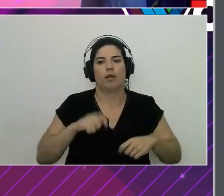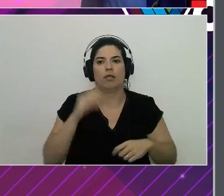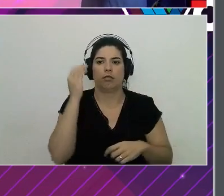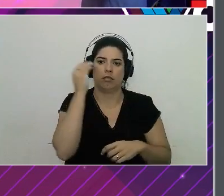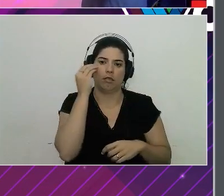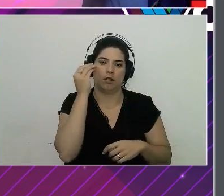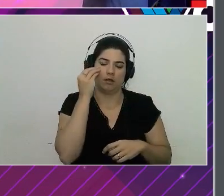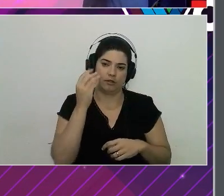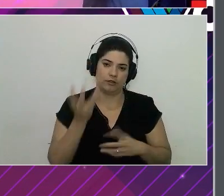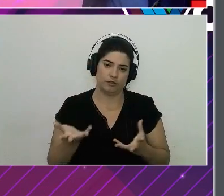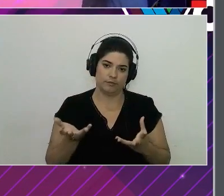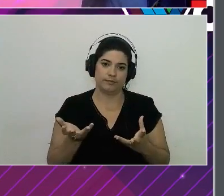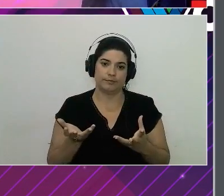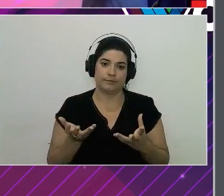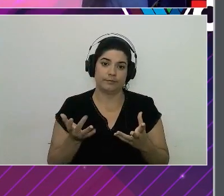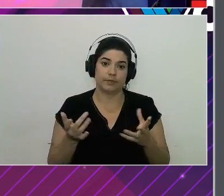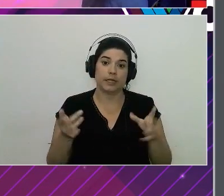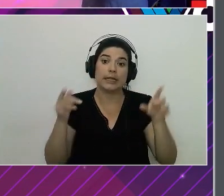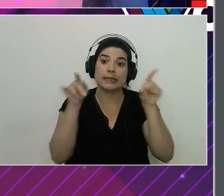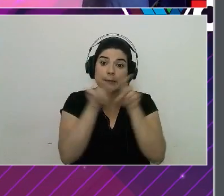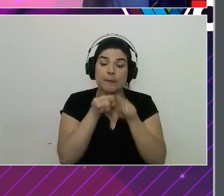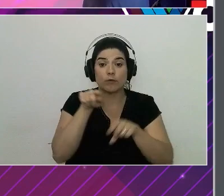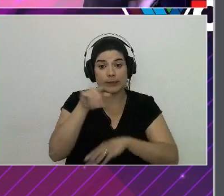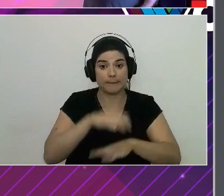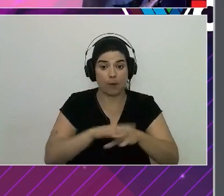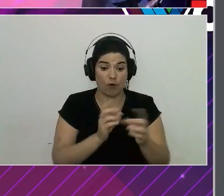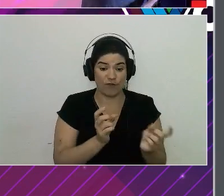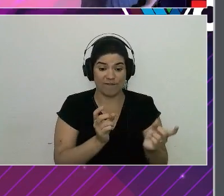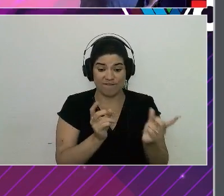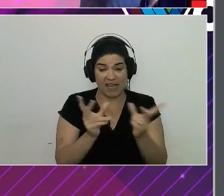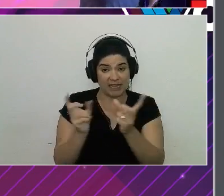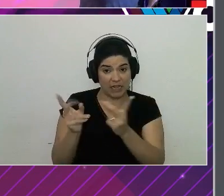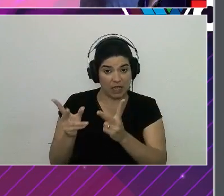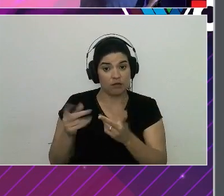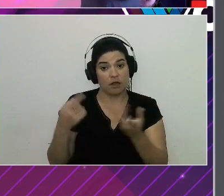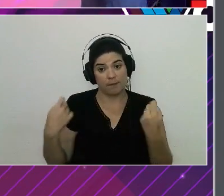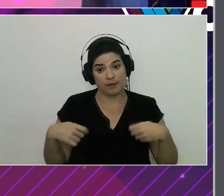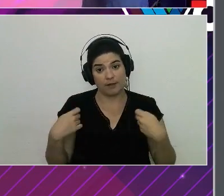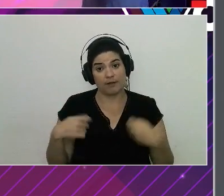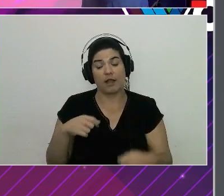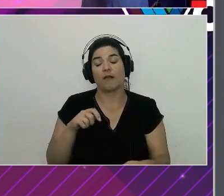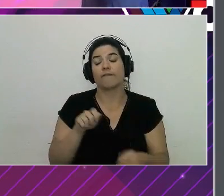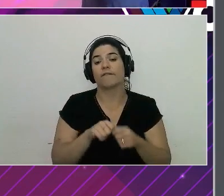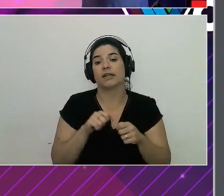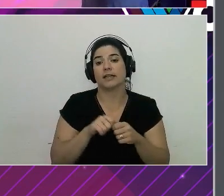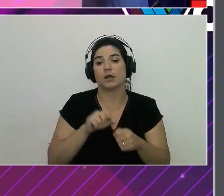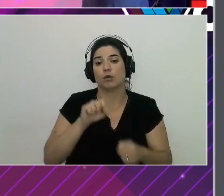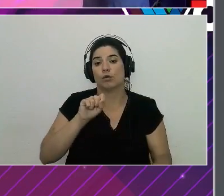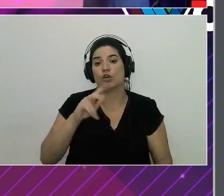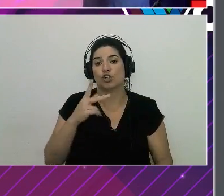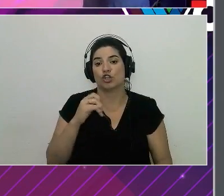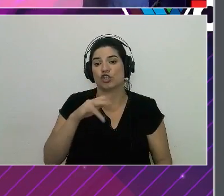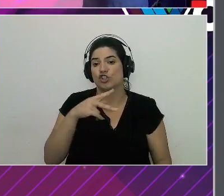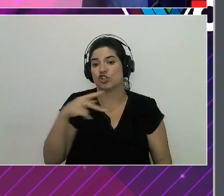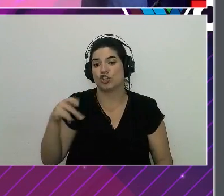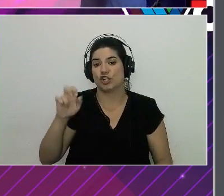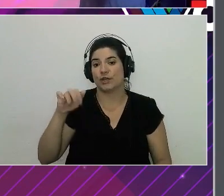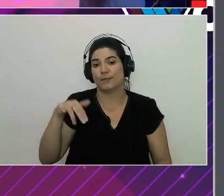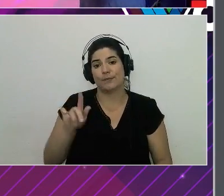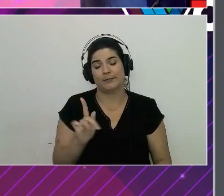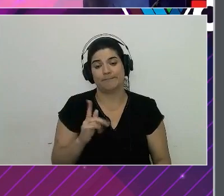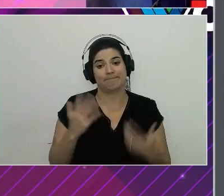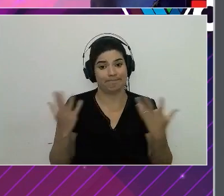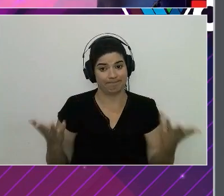E além disso, você está vendendo, você tem que fazer o shipping desse produto, né? Então, não tem muita escapatória. Você vai